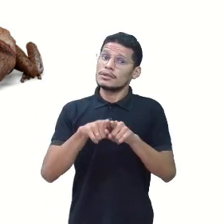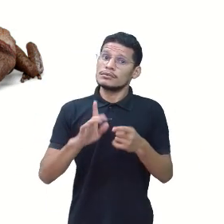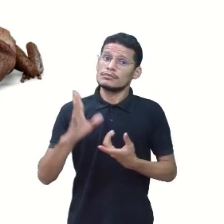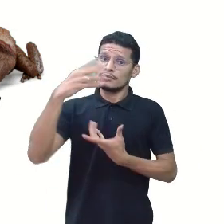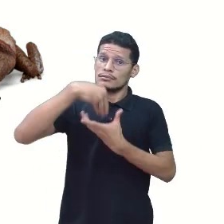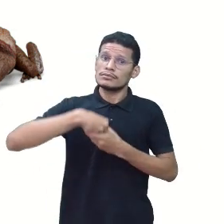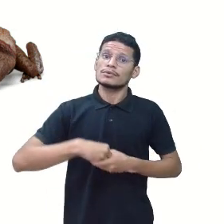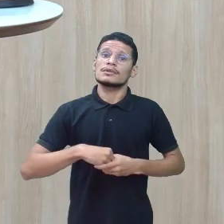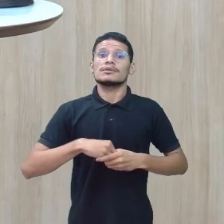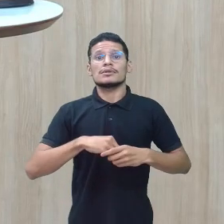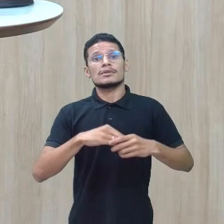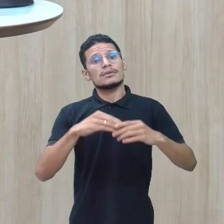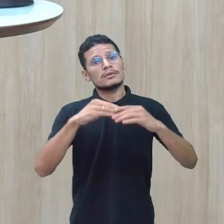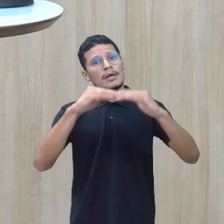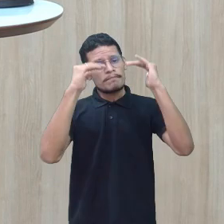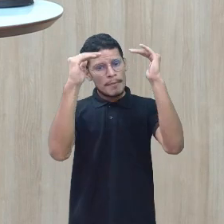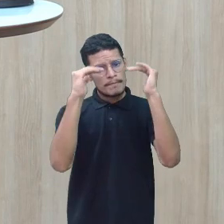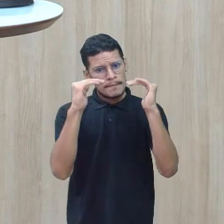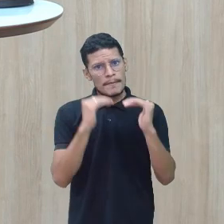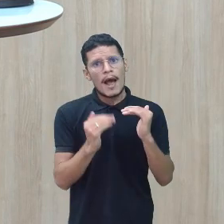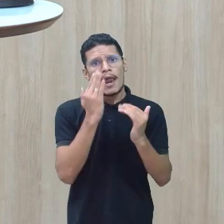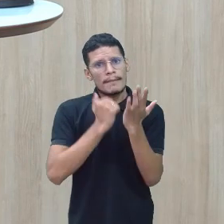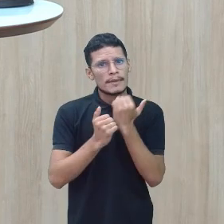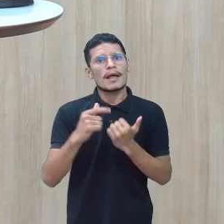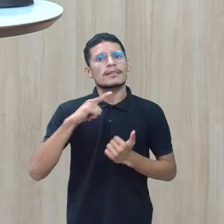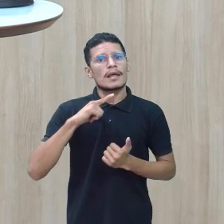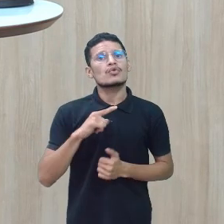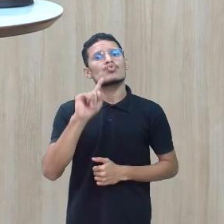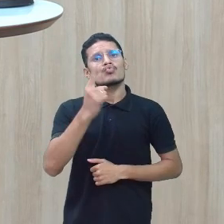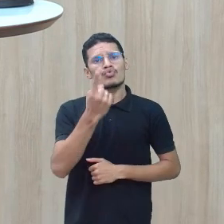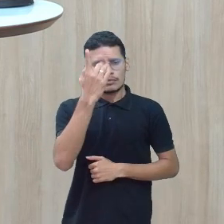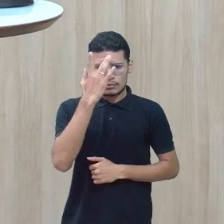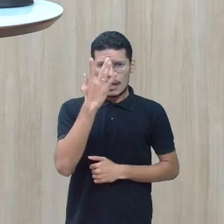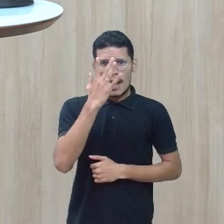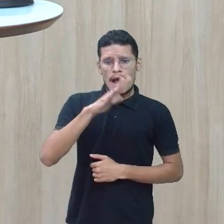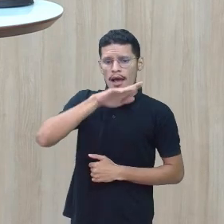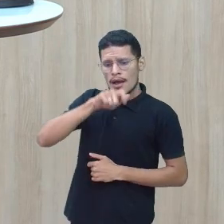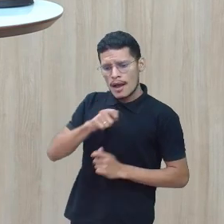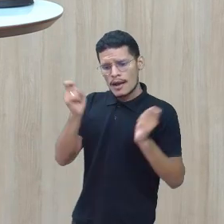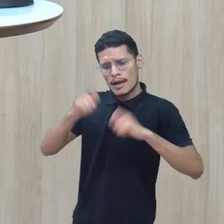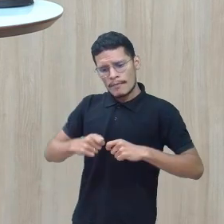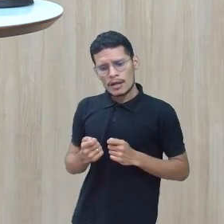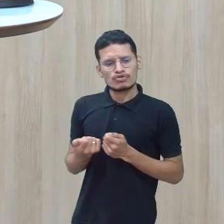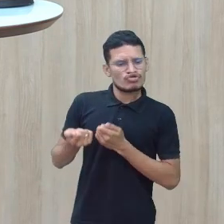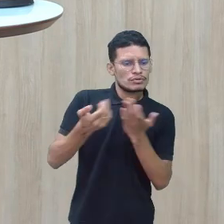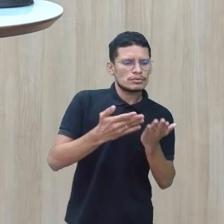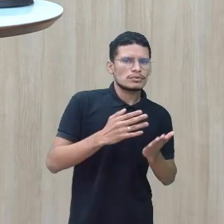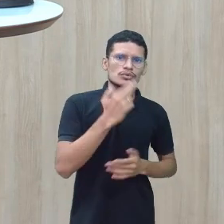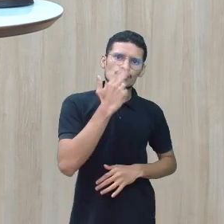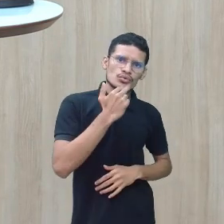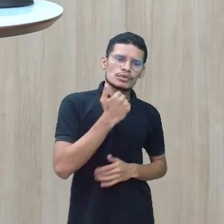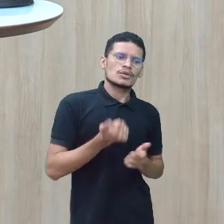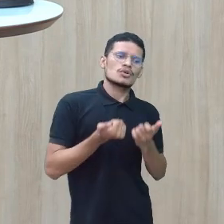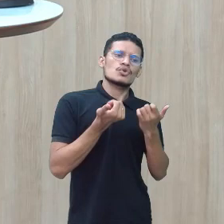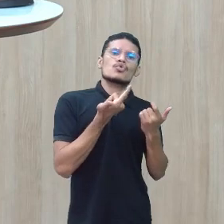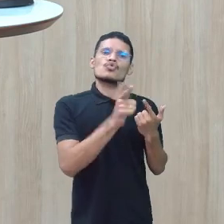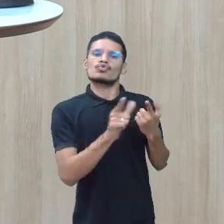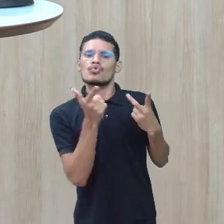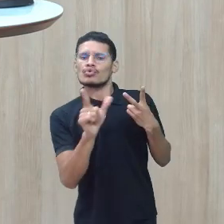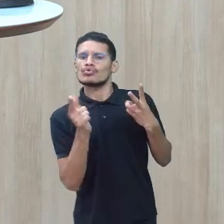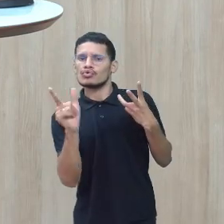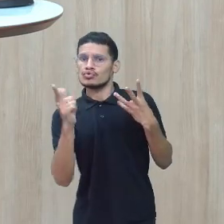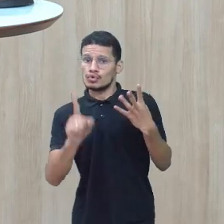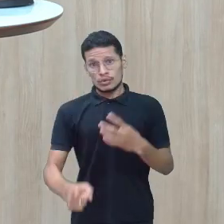vai passando a energia de um para o outro, de forma unidirecional, sempre em direção. Aqui